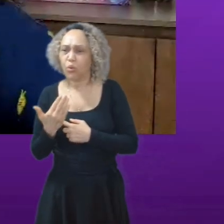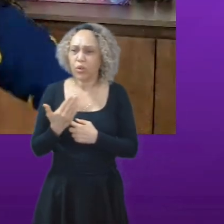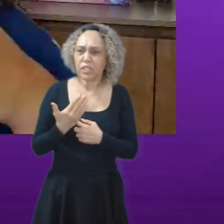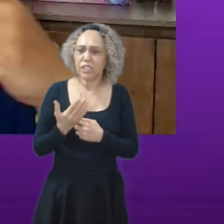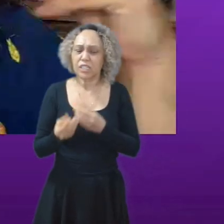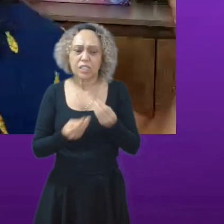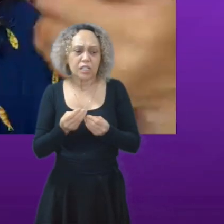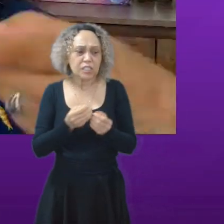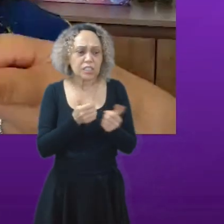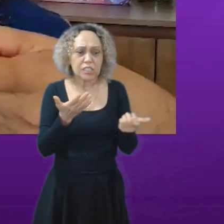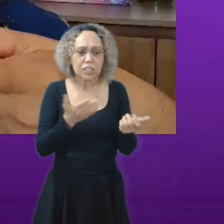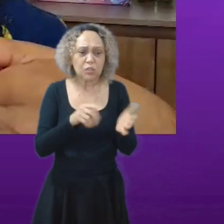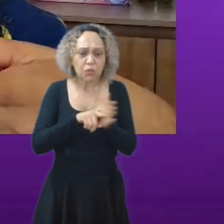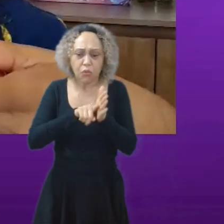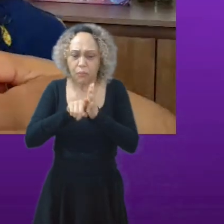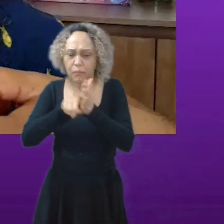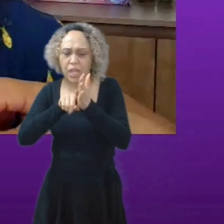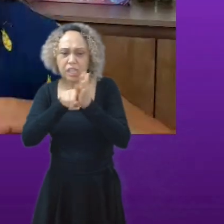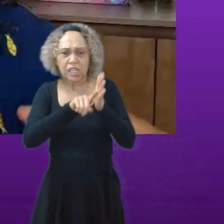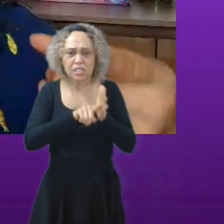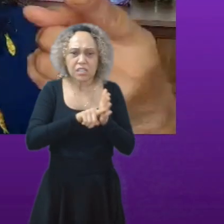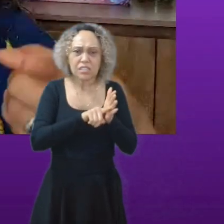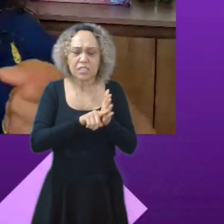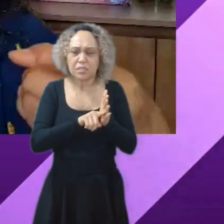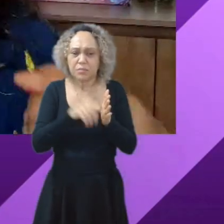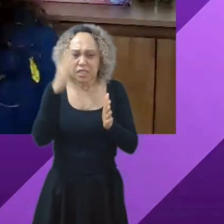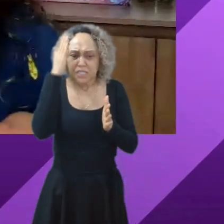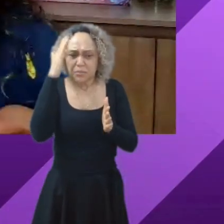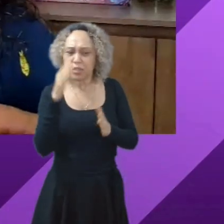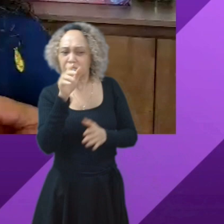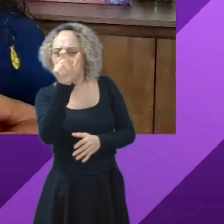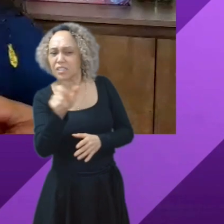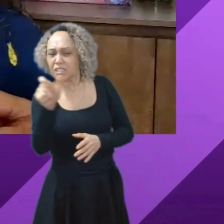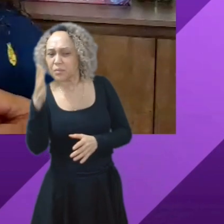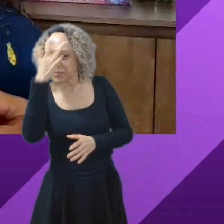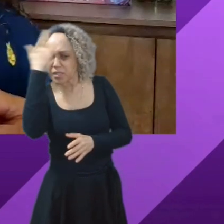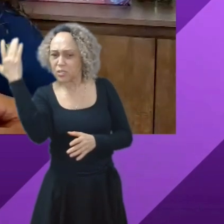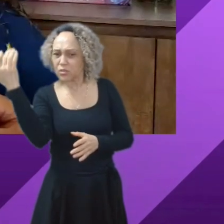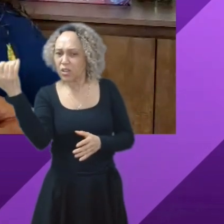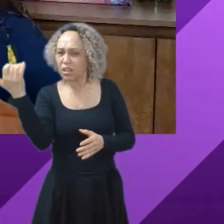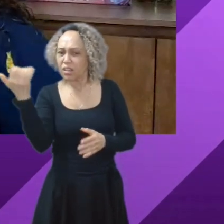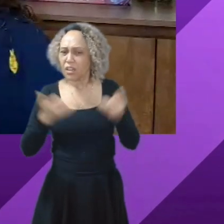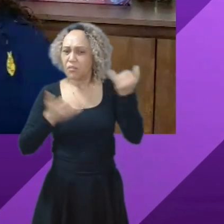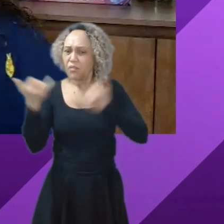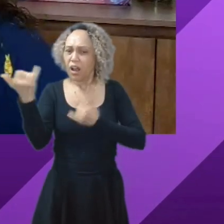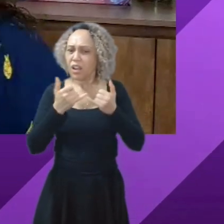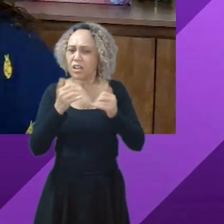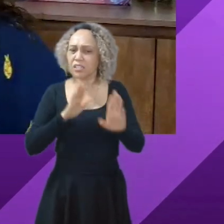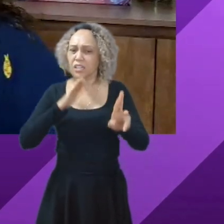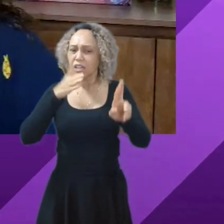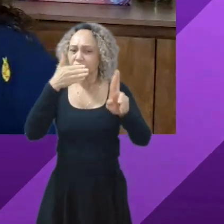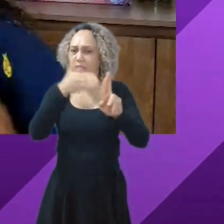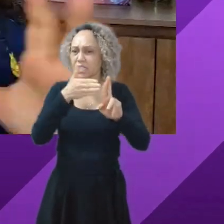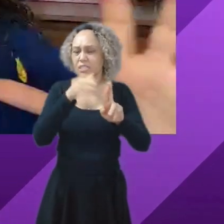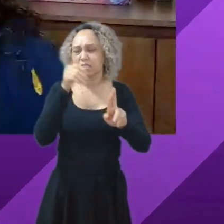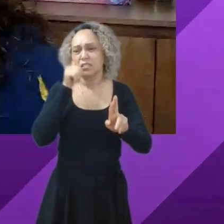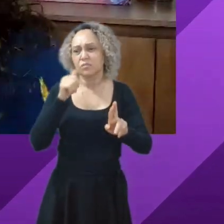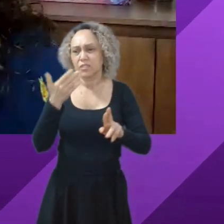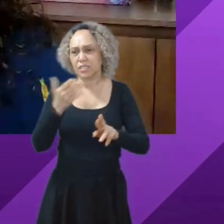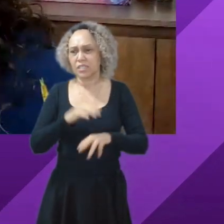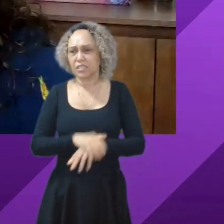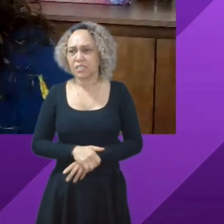vou pesquisar aqui para ouvir o que essa pessoa está falando e que essas referências sejam mulheres. Então, eu